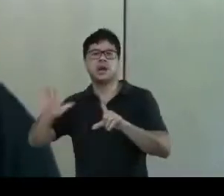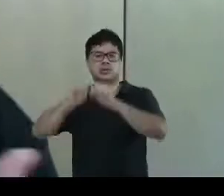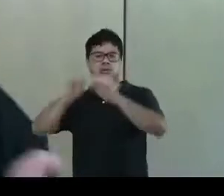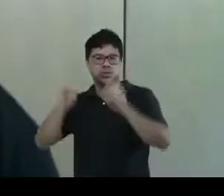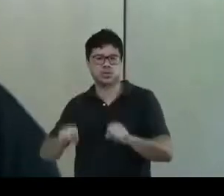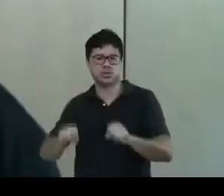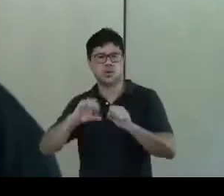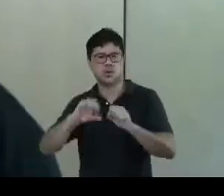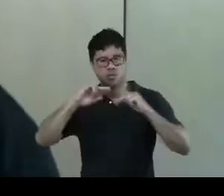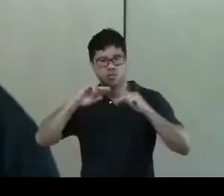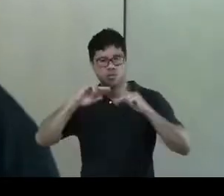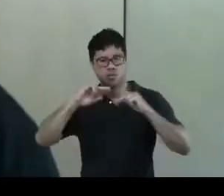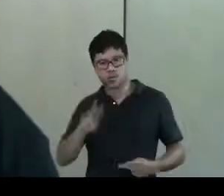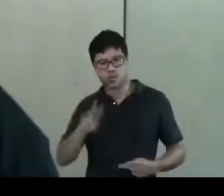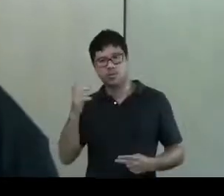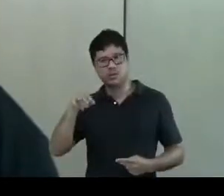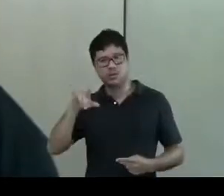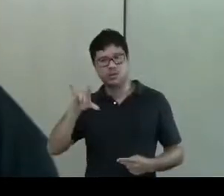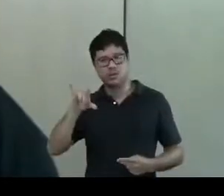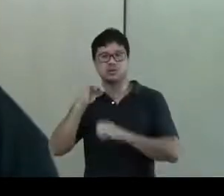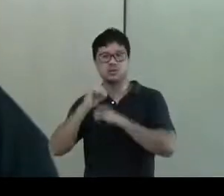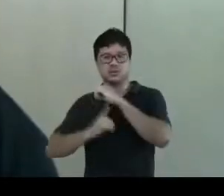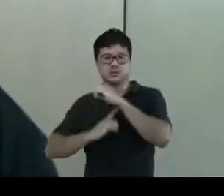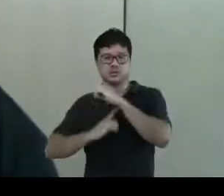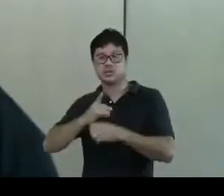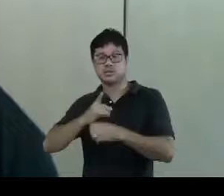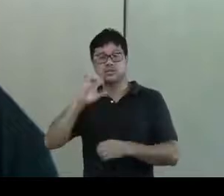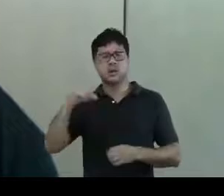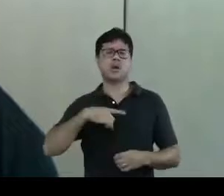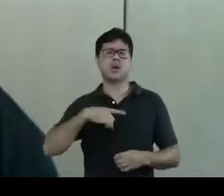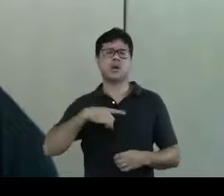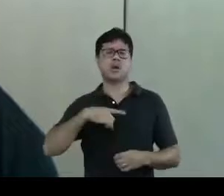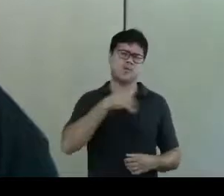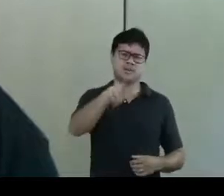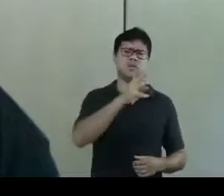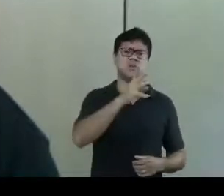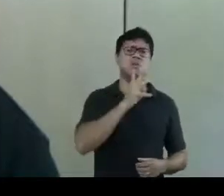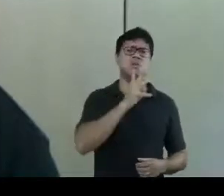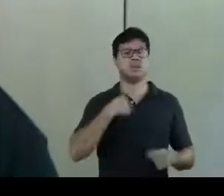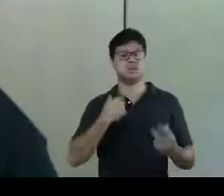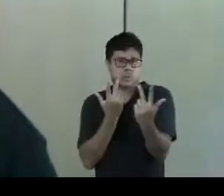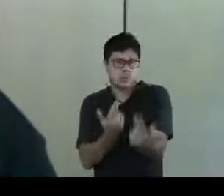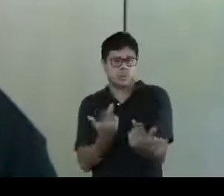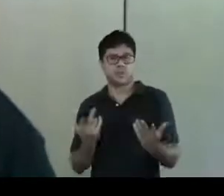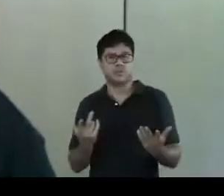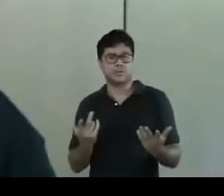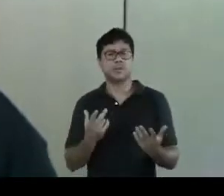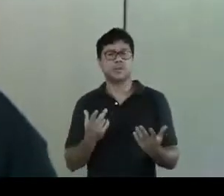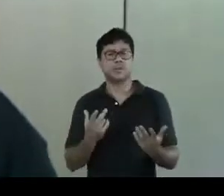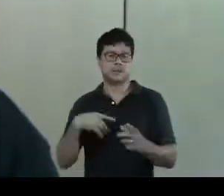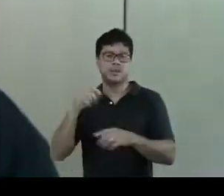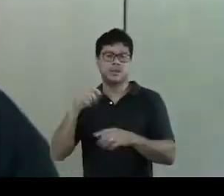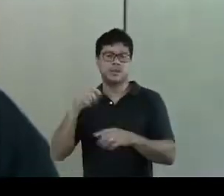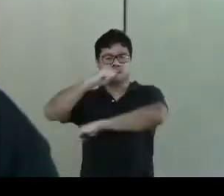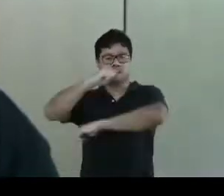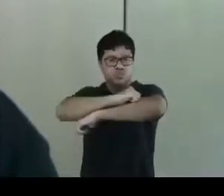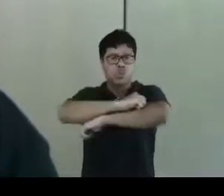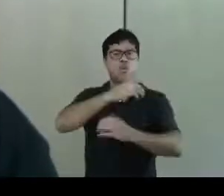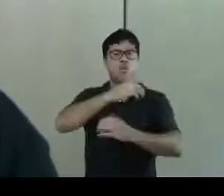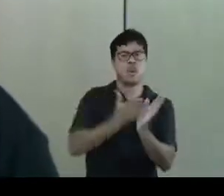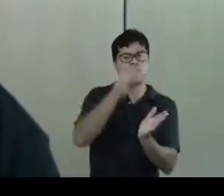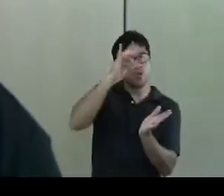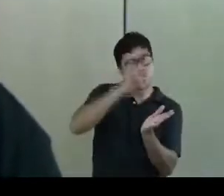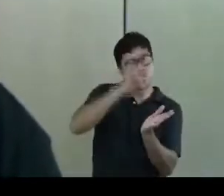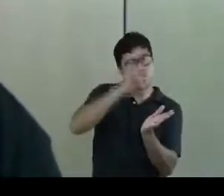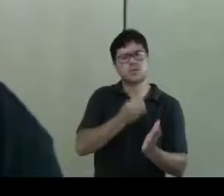como algumas a gente já conhece, obviamente muitos de vocês conhecem, eu também, que está ligada, óbvio, à digitalização dos